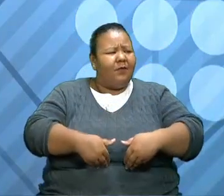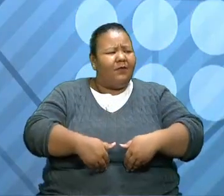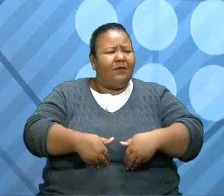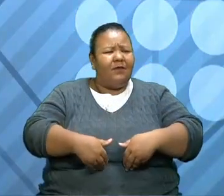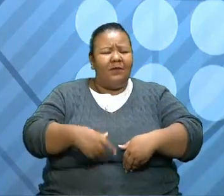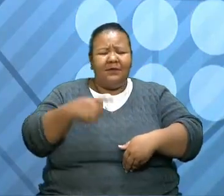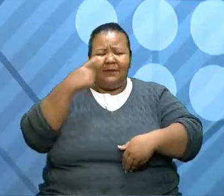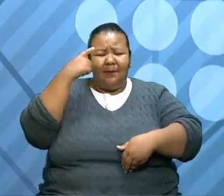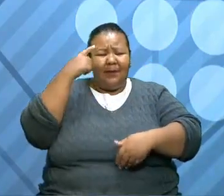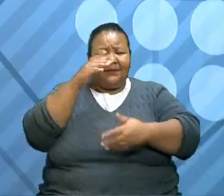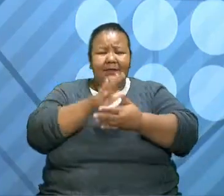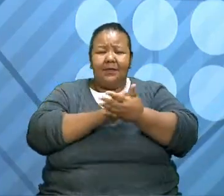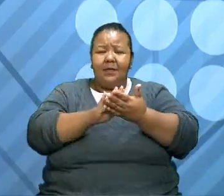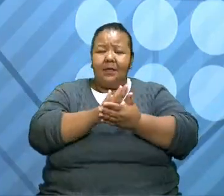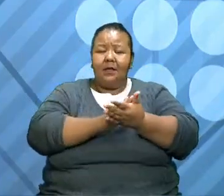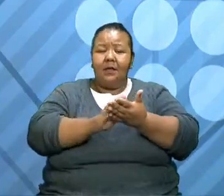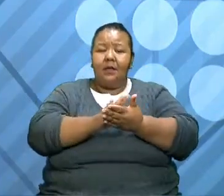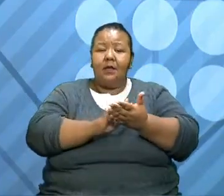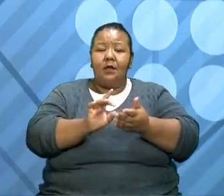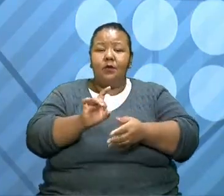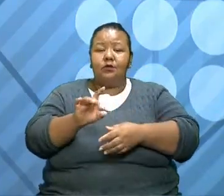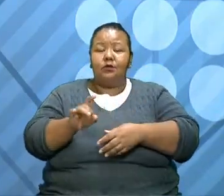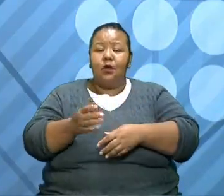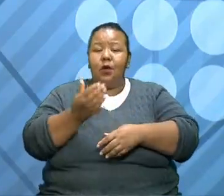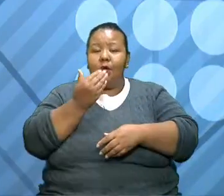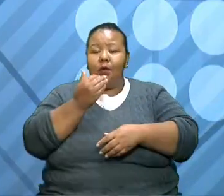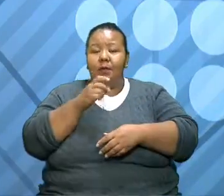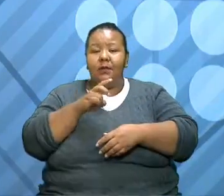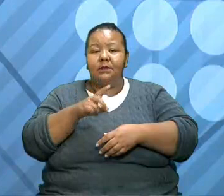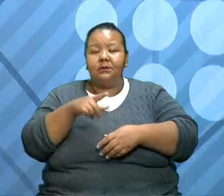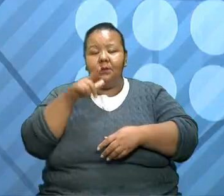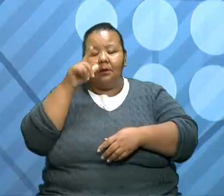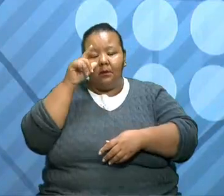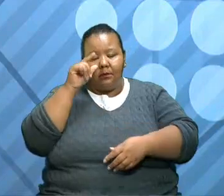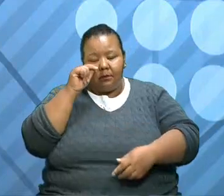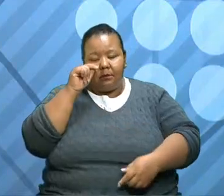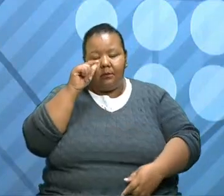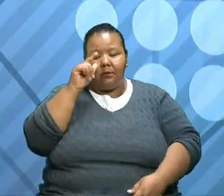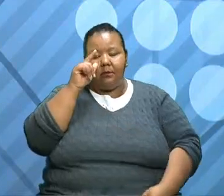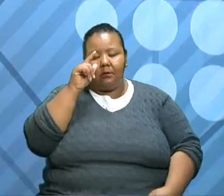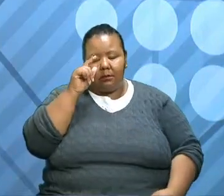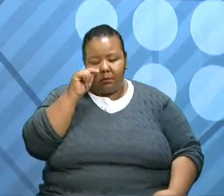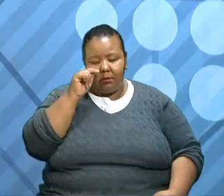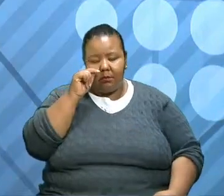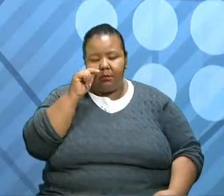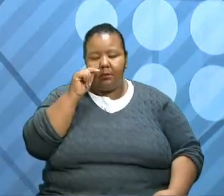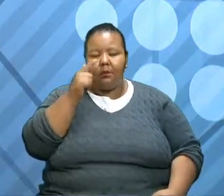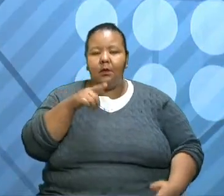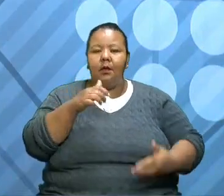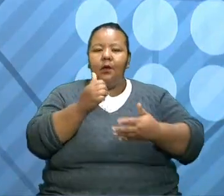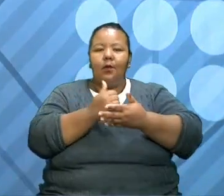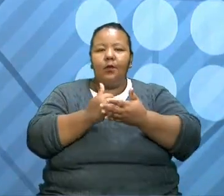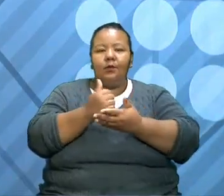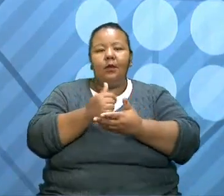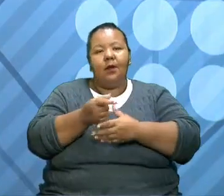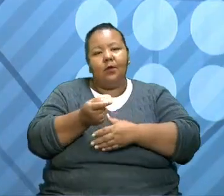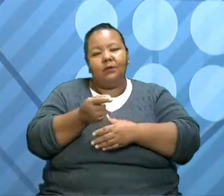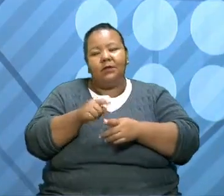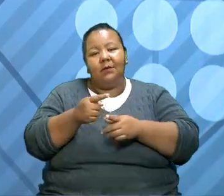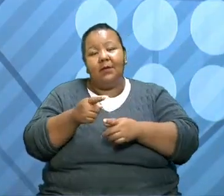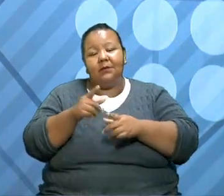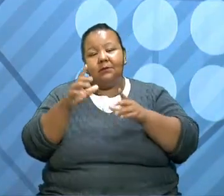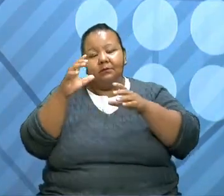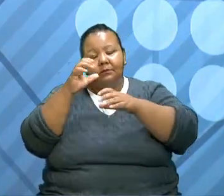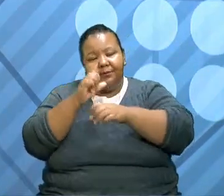mais nada além de comer. Se você tiver muito sono, ficar sem dormir, você consegue controlar durante um tempo, mas você apaga. Não é à toa que